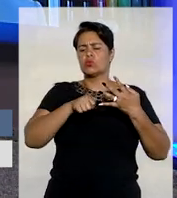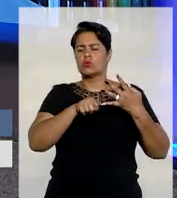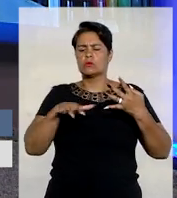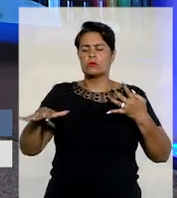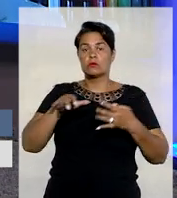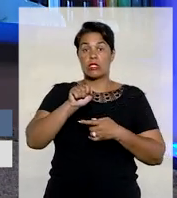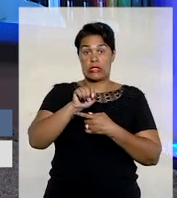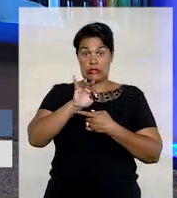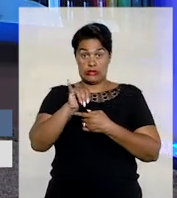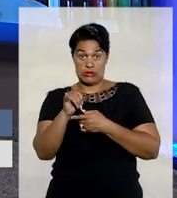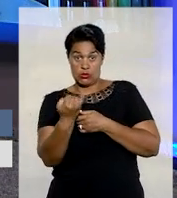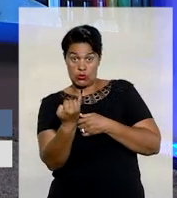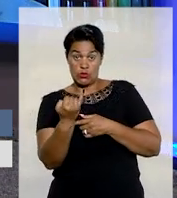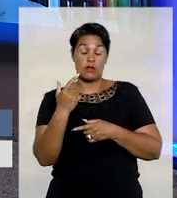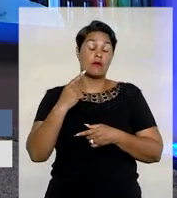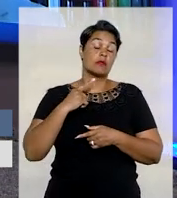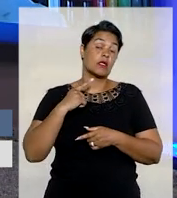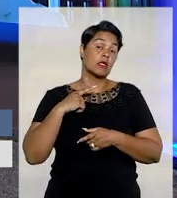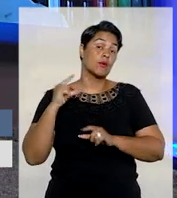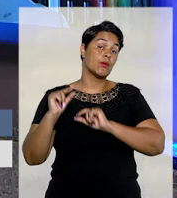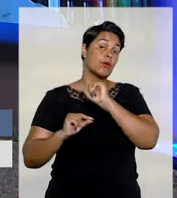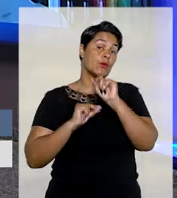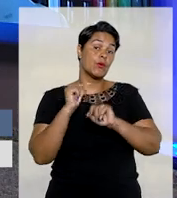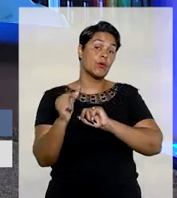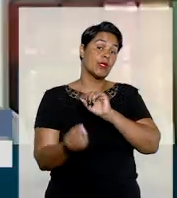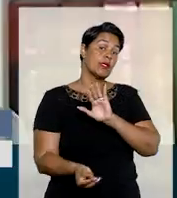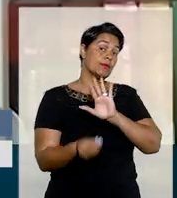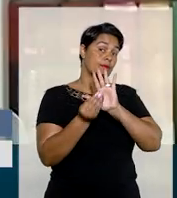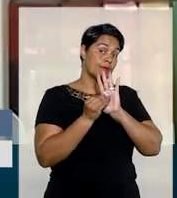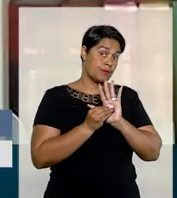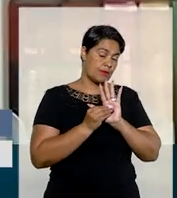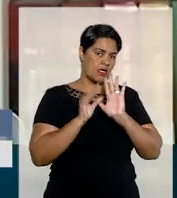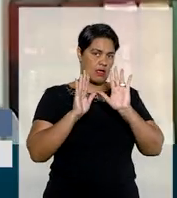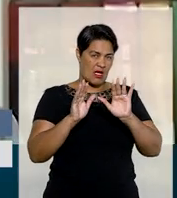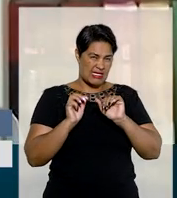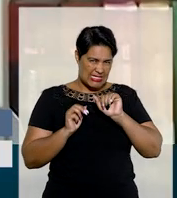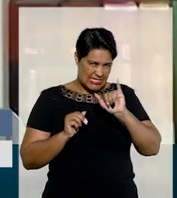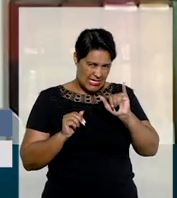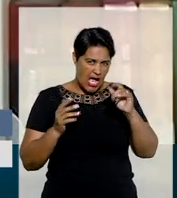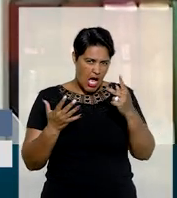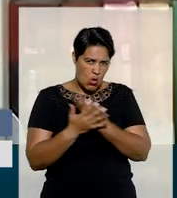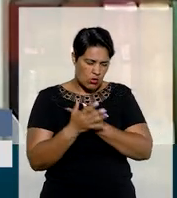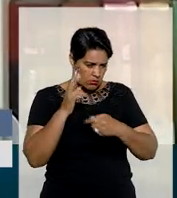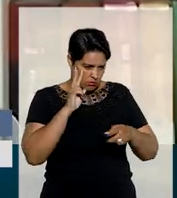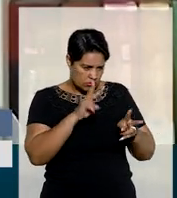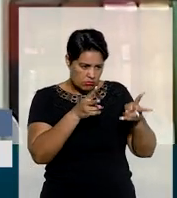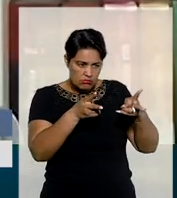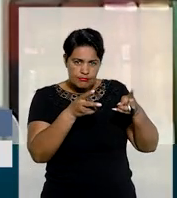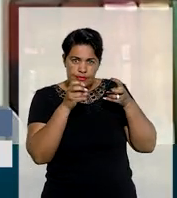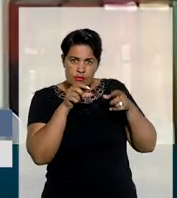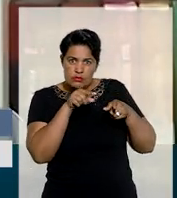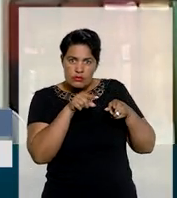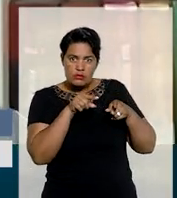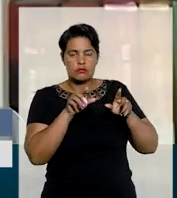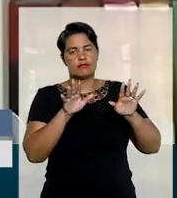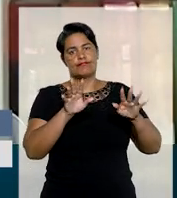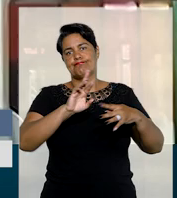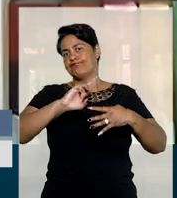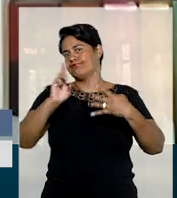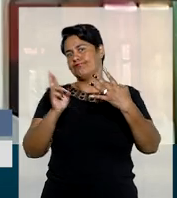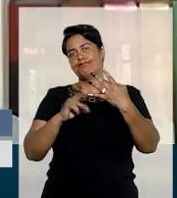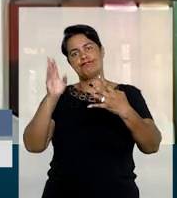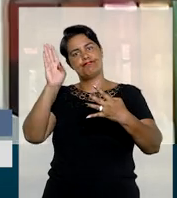jurisprudência do STJ é que, quando isso acontece, há consideração de que não há cabimento